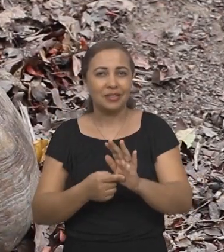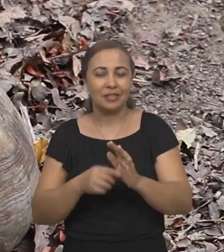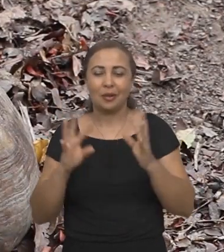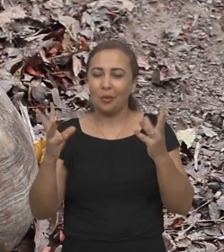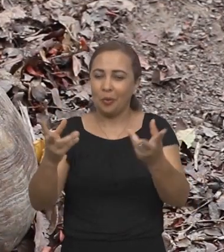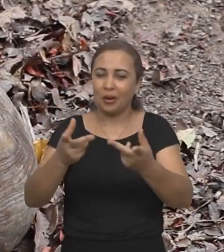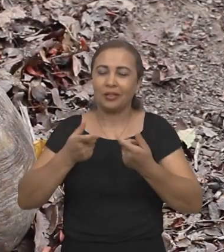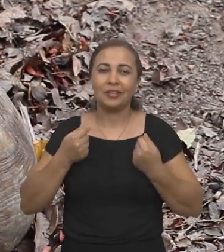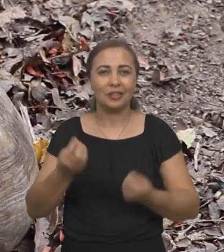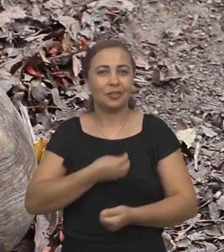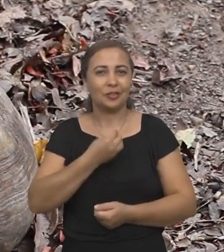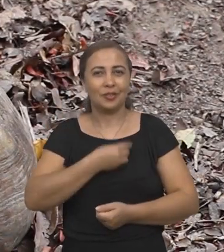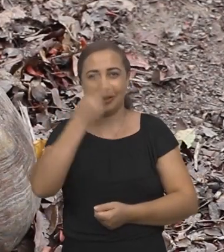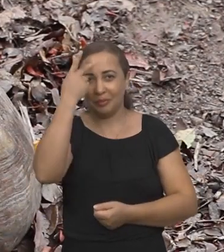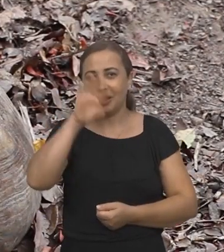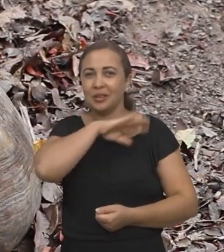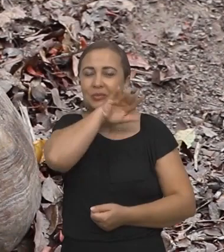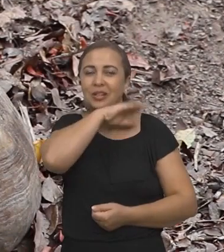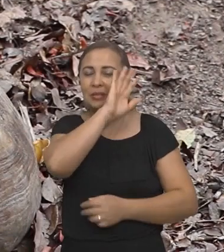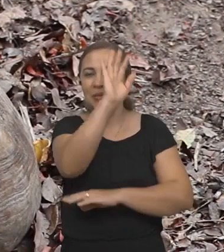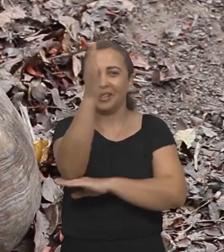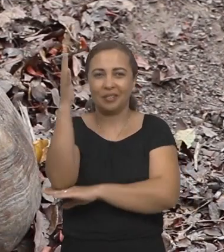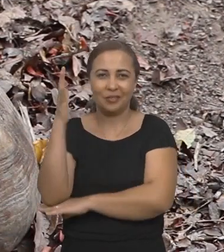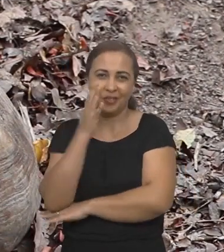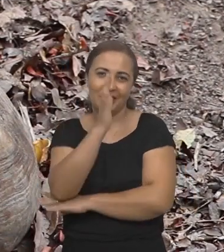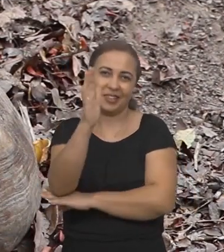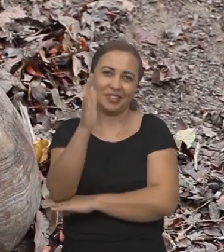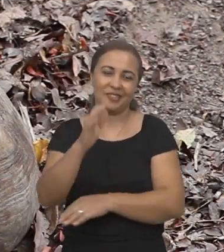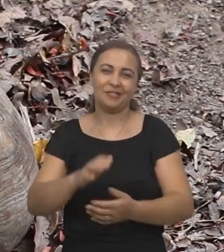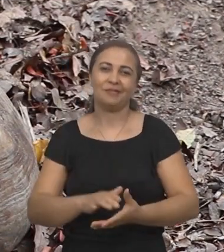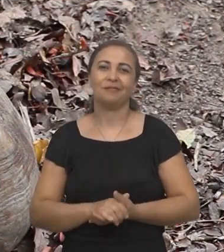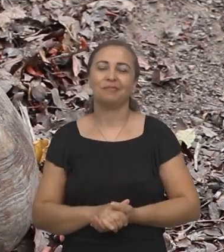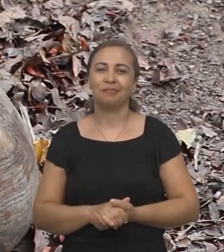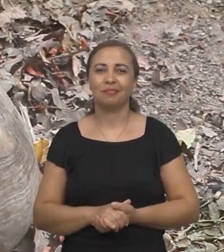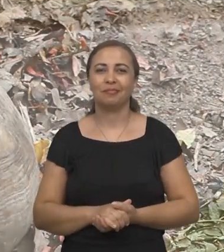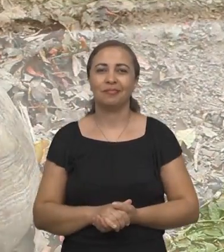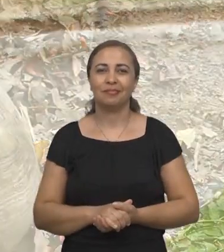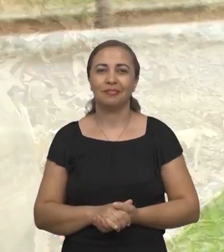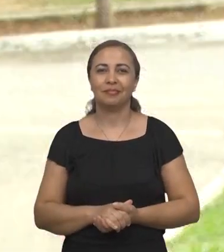proporcionando qualidade de vida aos animais silvestres.